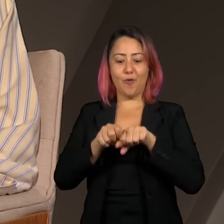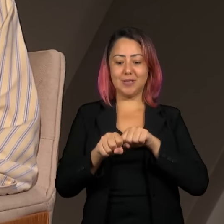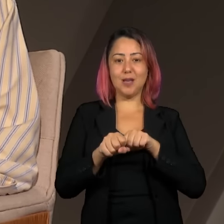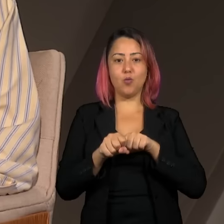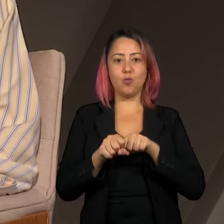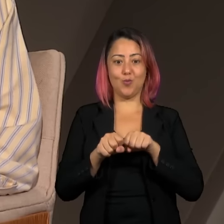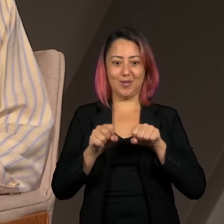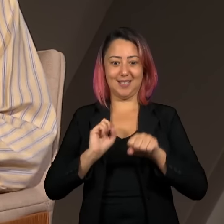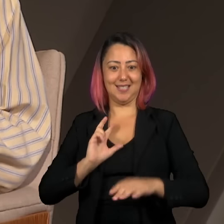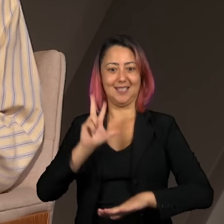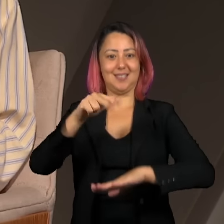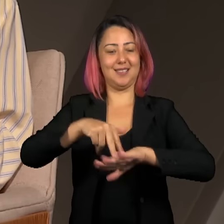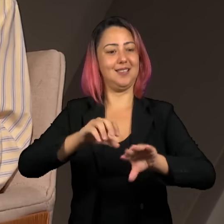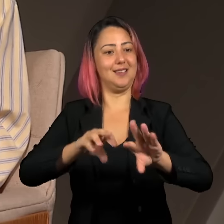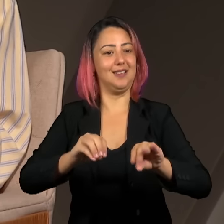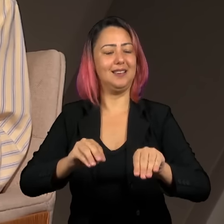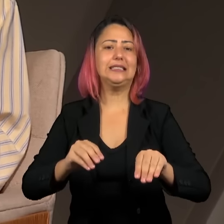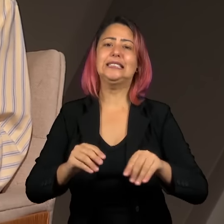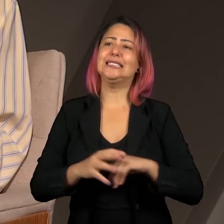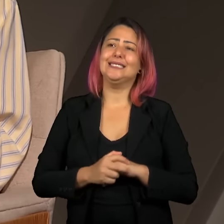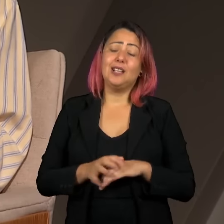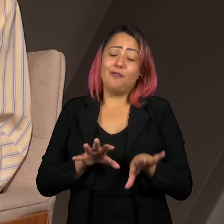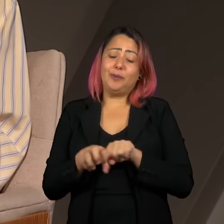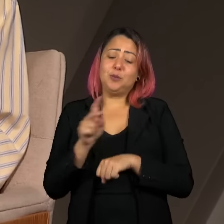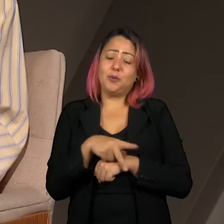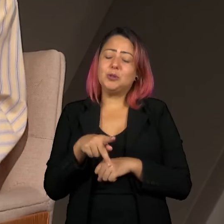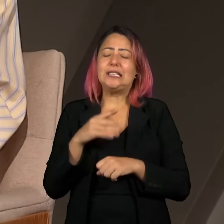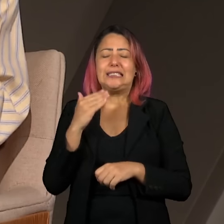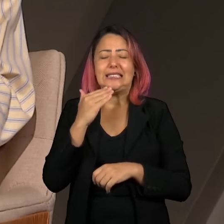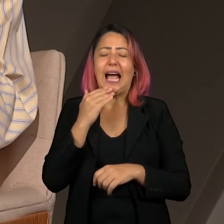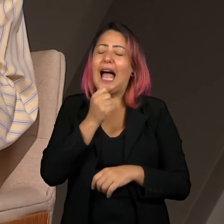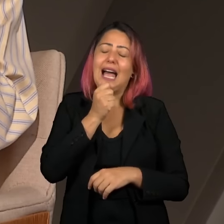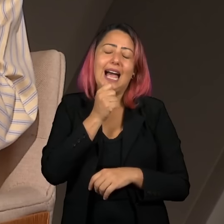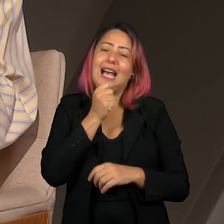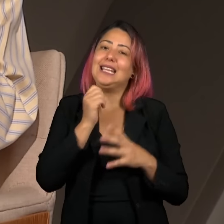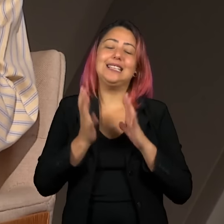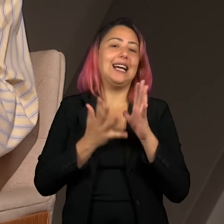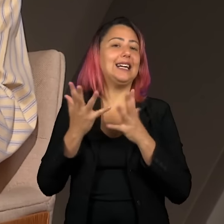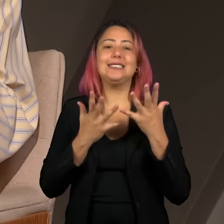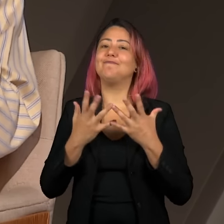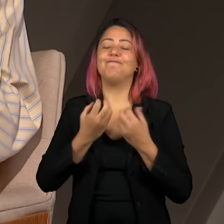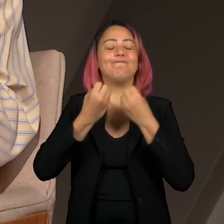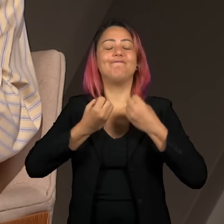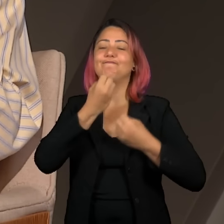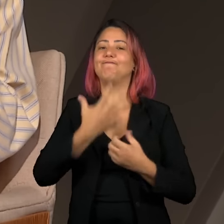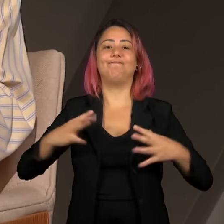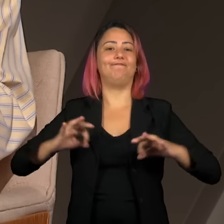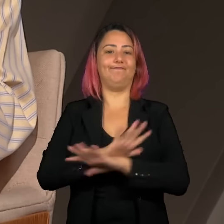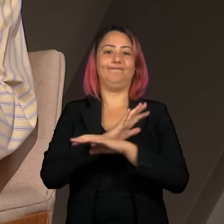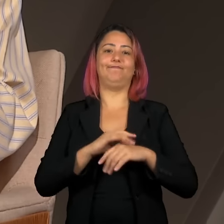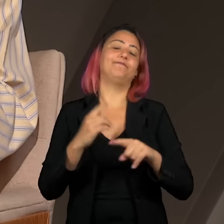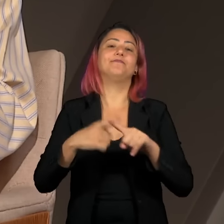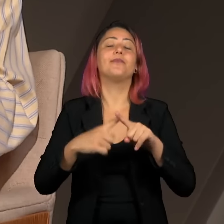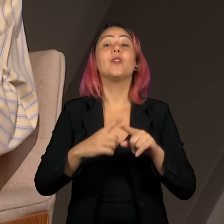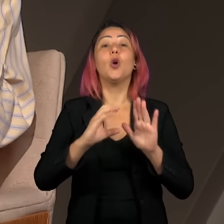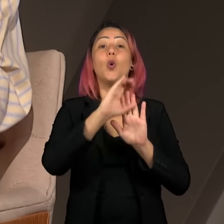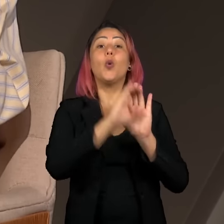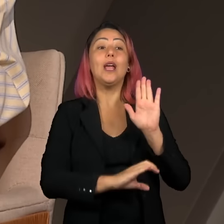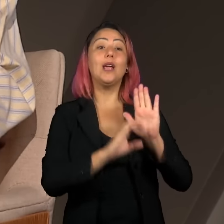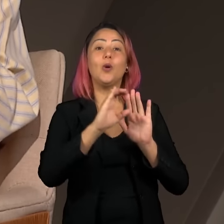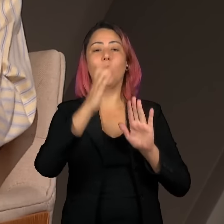ainda porque as pessoas ainda estão pensando na questão do currículo Lápis e Papel e